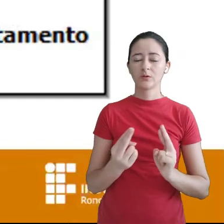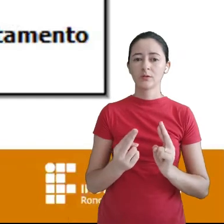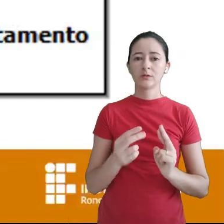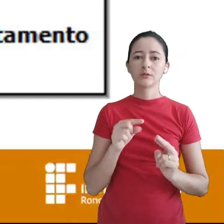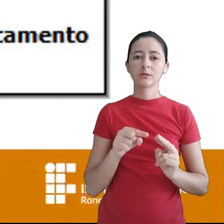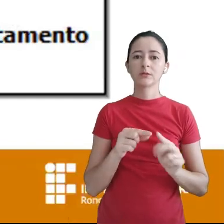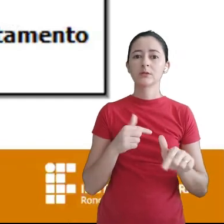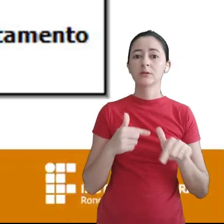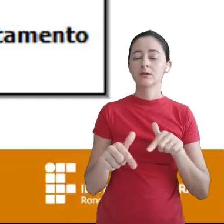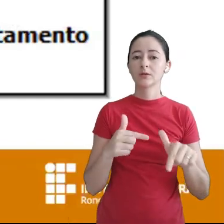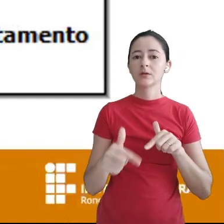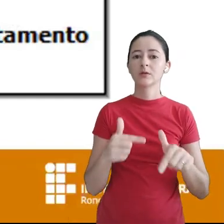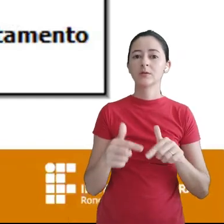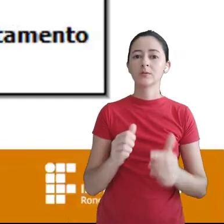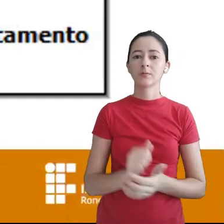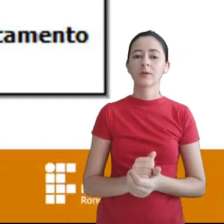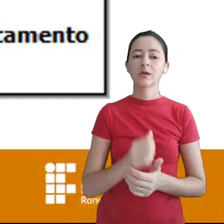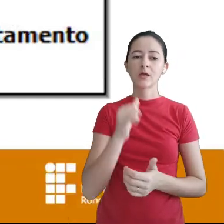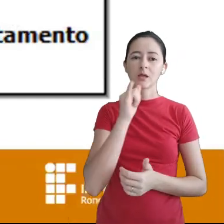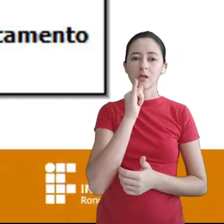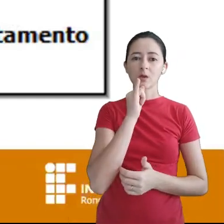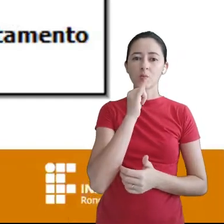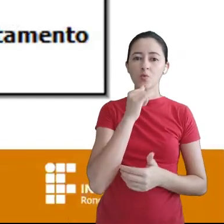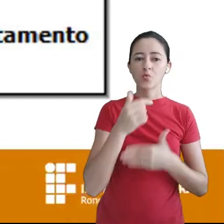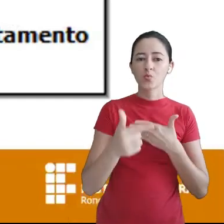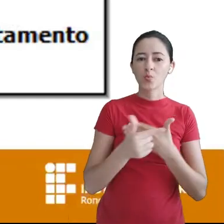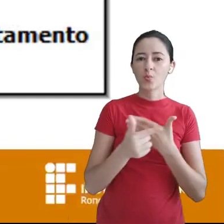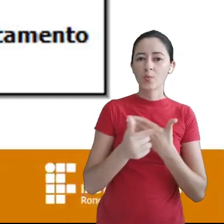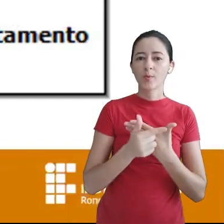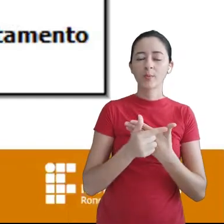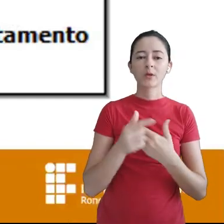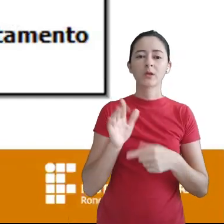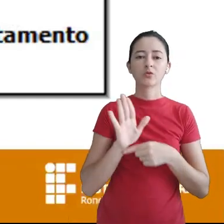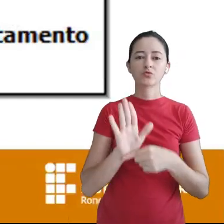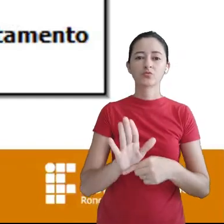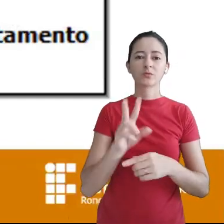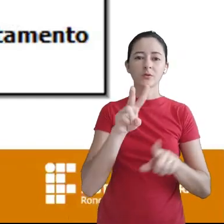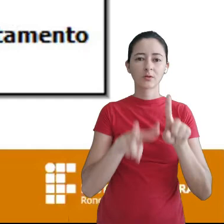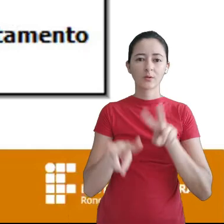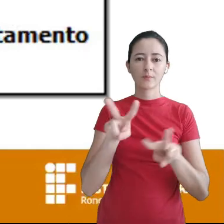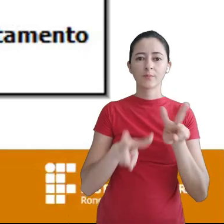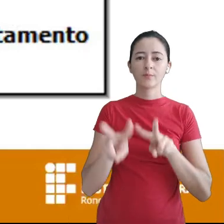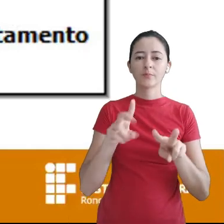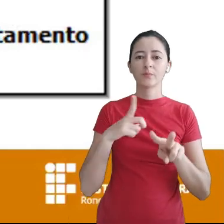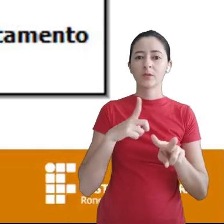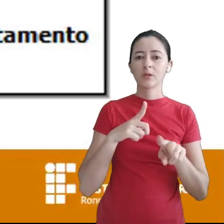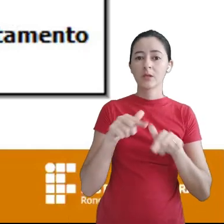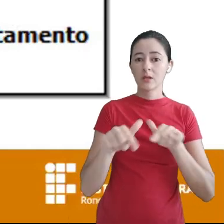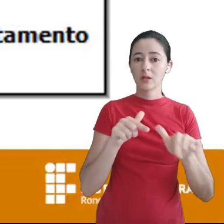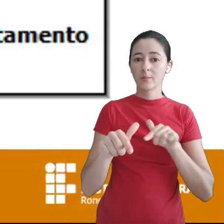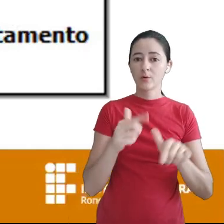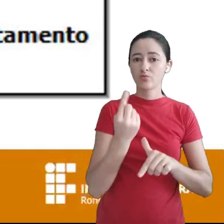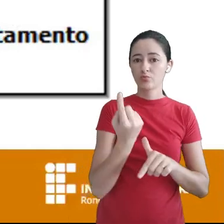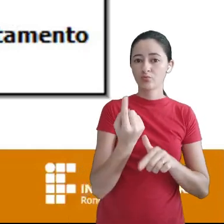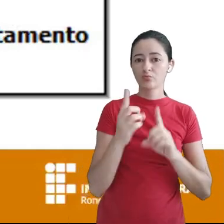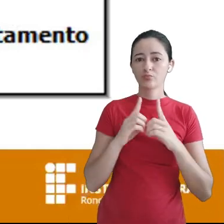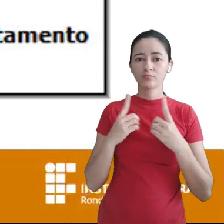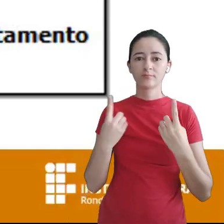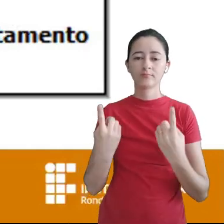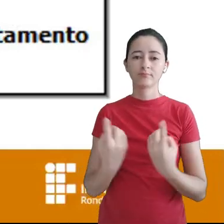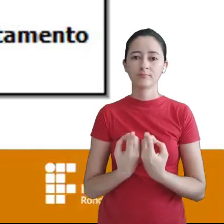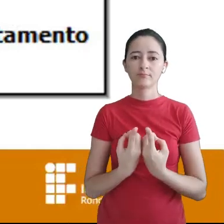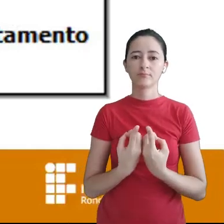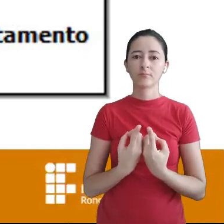relaciona. Ele trabalha. Por isso que é legal a colocar o nome do papel, que ajuda bastante a leitura também. Um funcionário